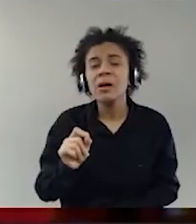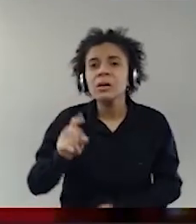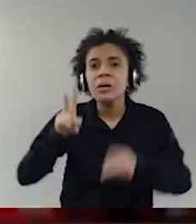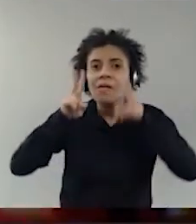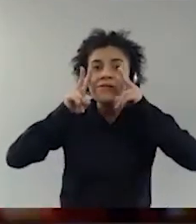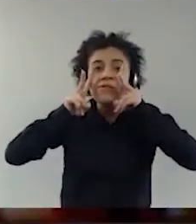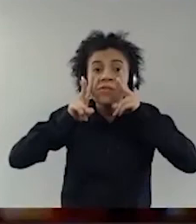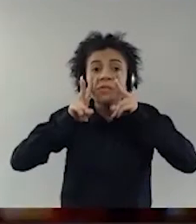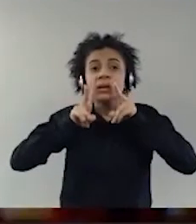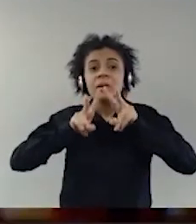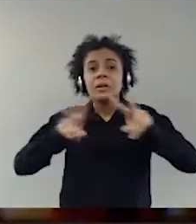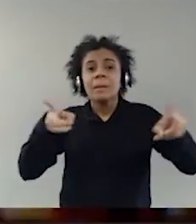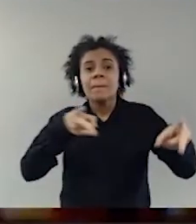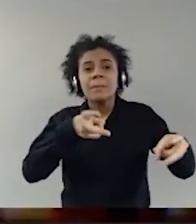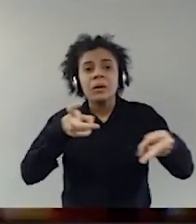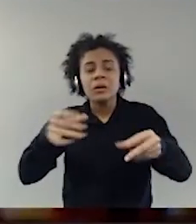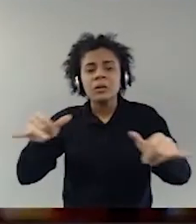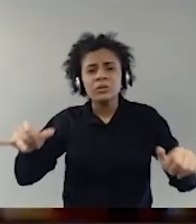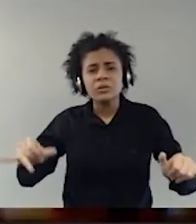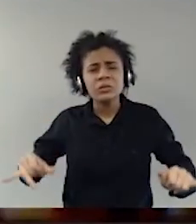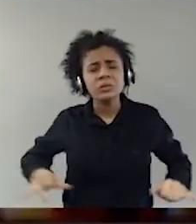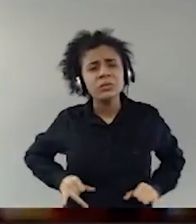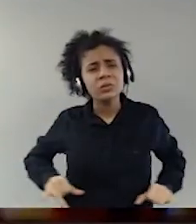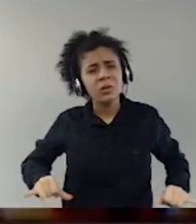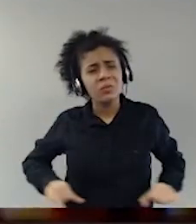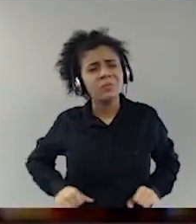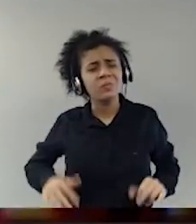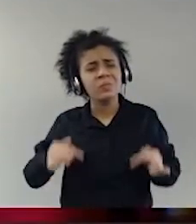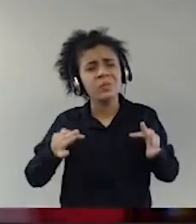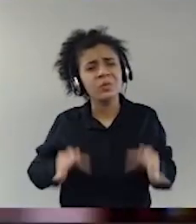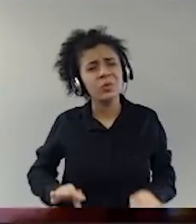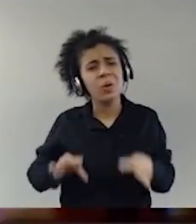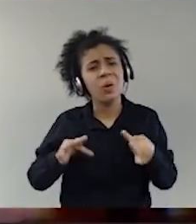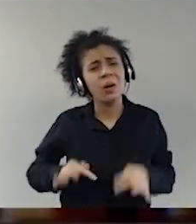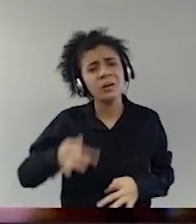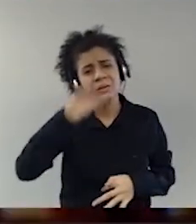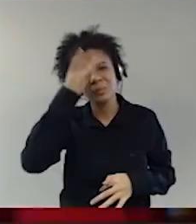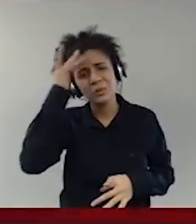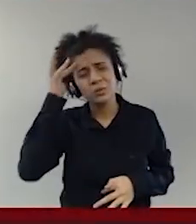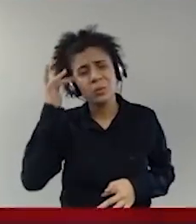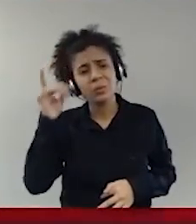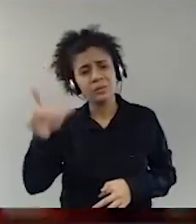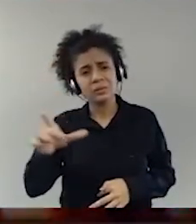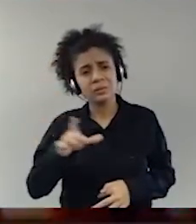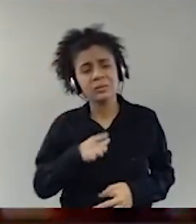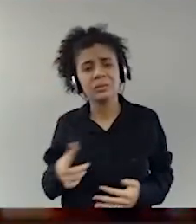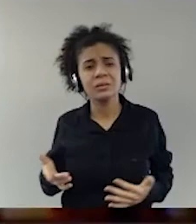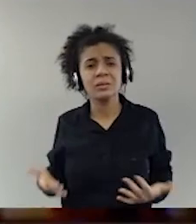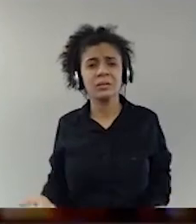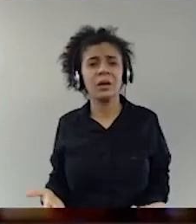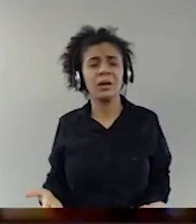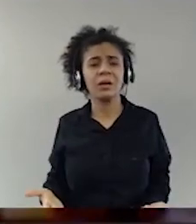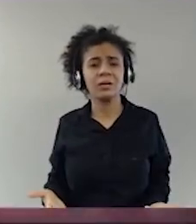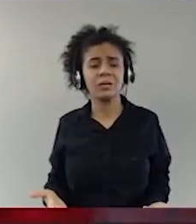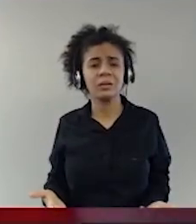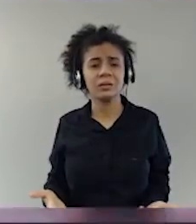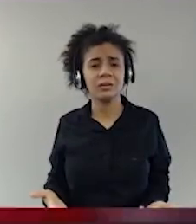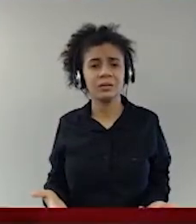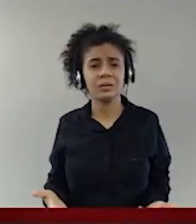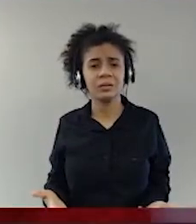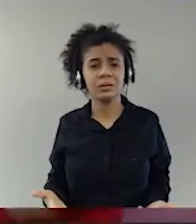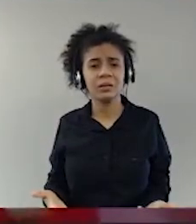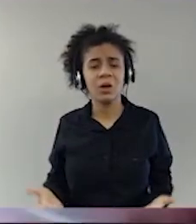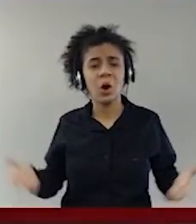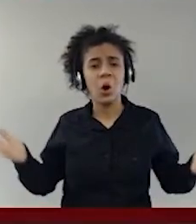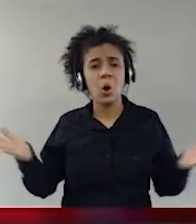o quanto de dor e de sofrimento está sendo imposto a toda essa massa que hoje